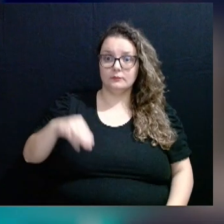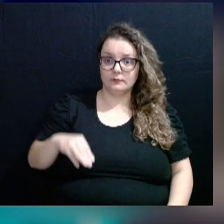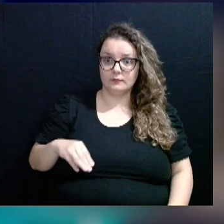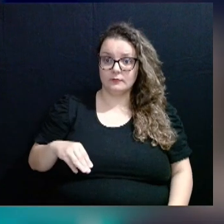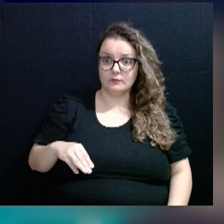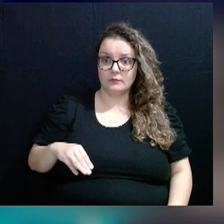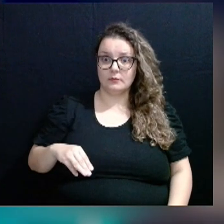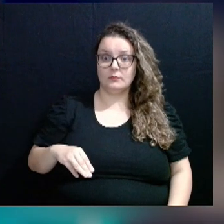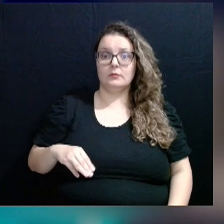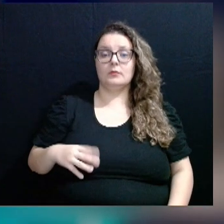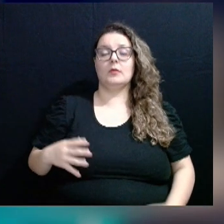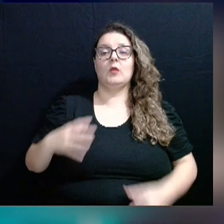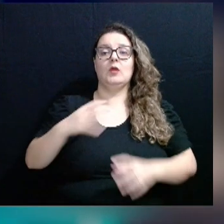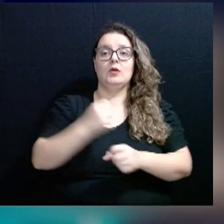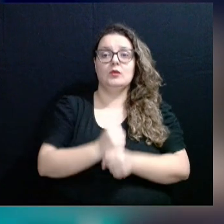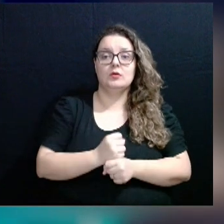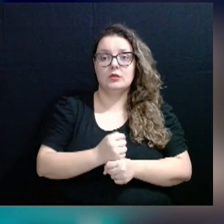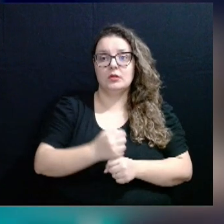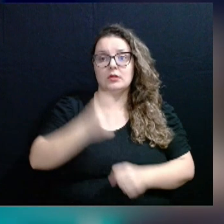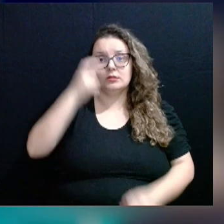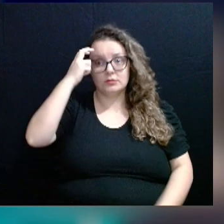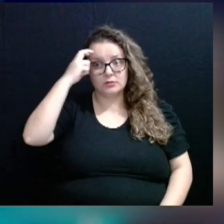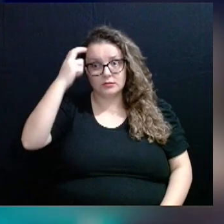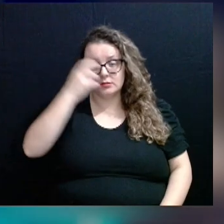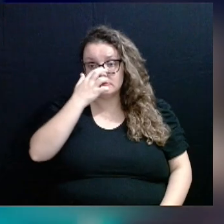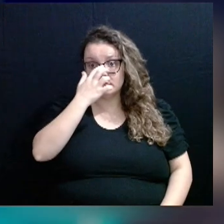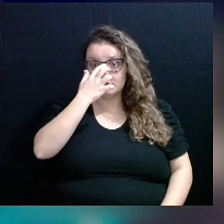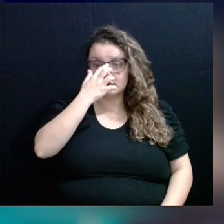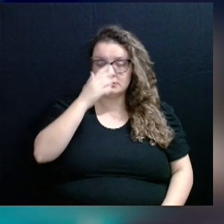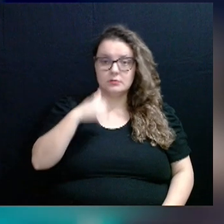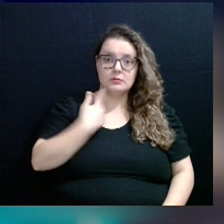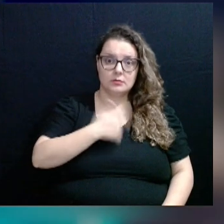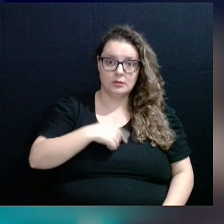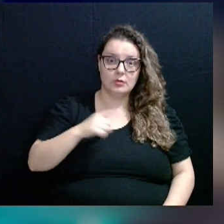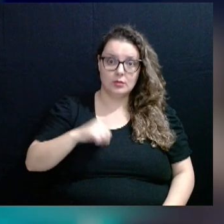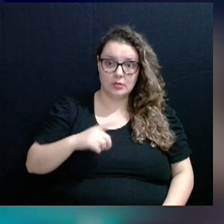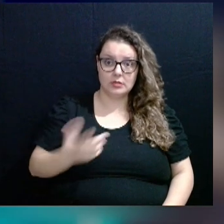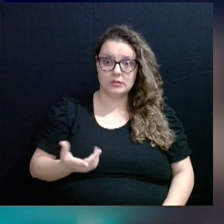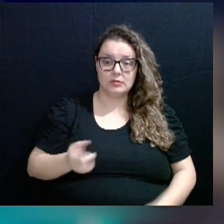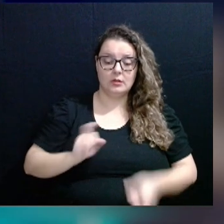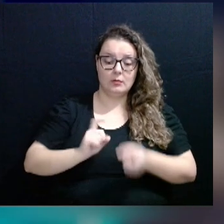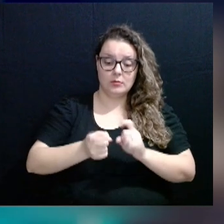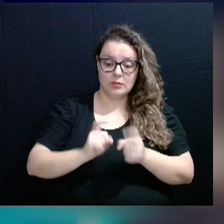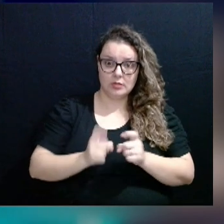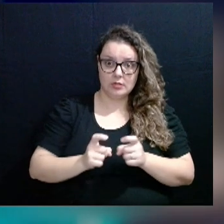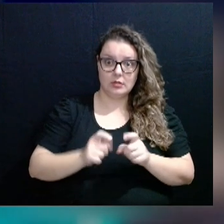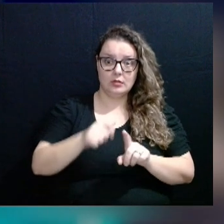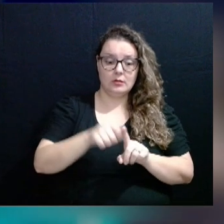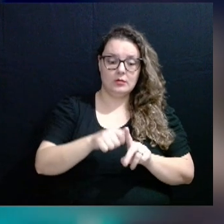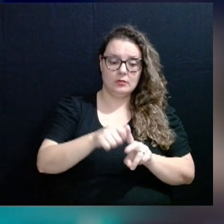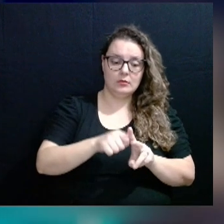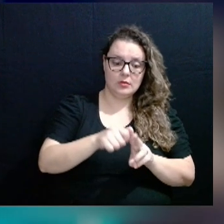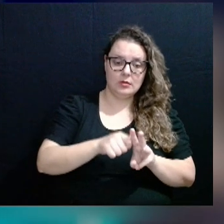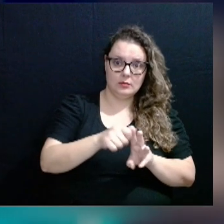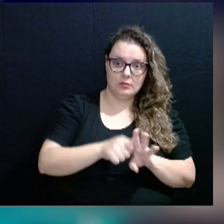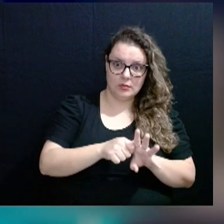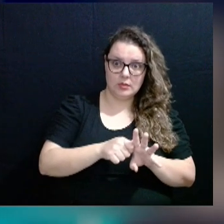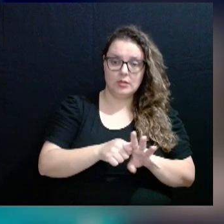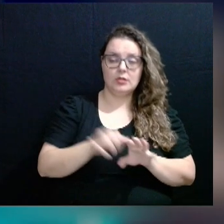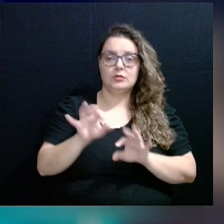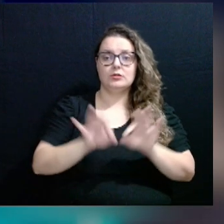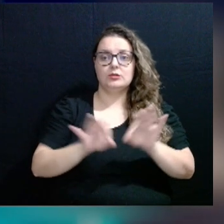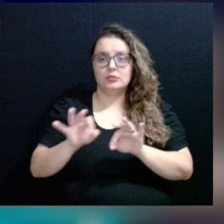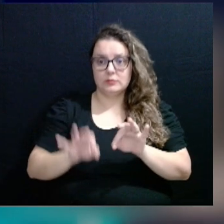as inteligências, onde nós temos reuniões mensais de planejamento,